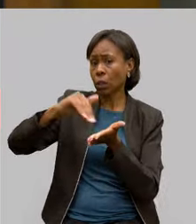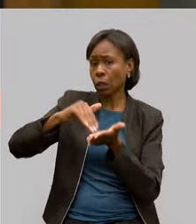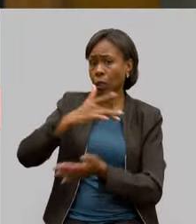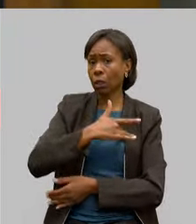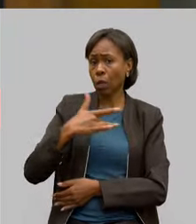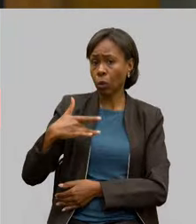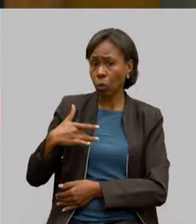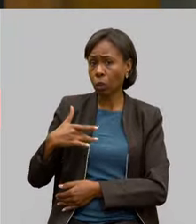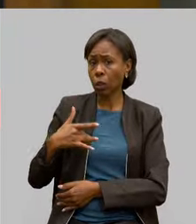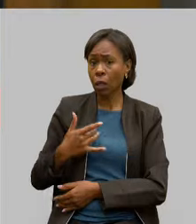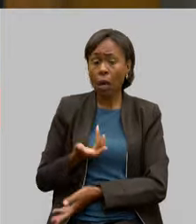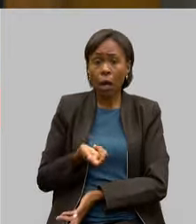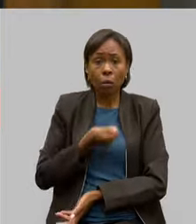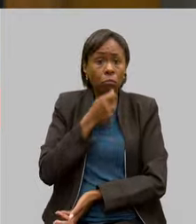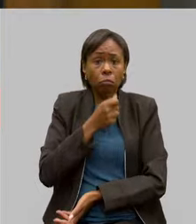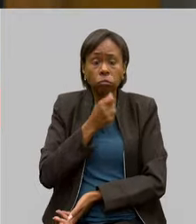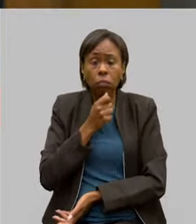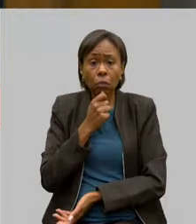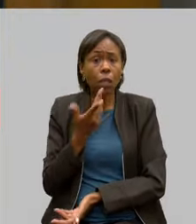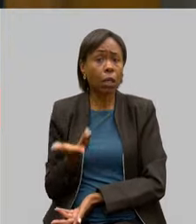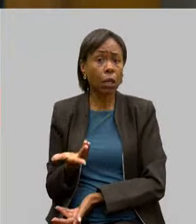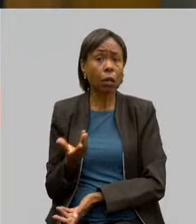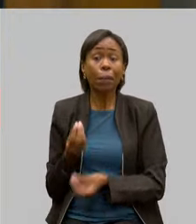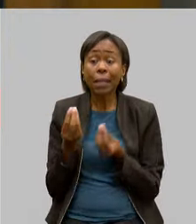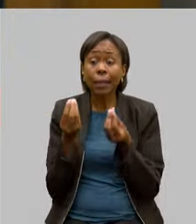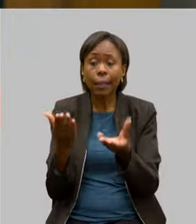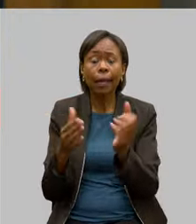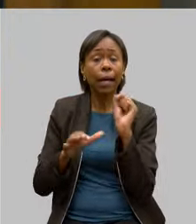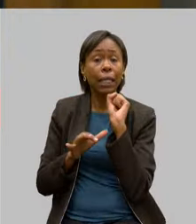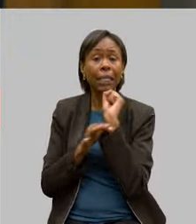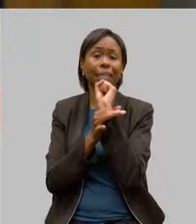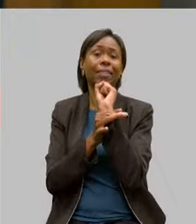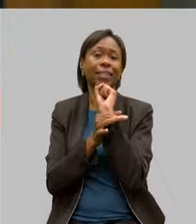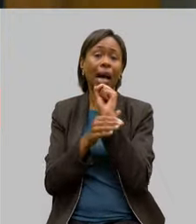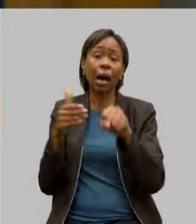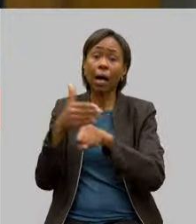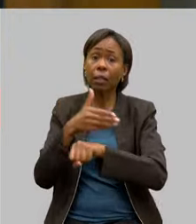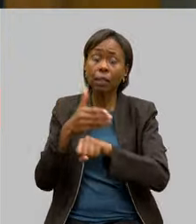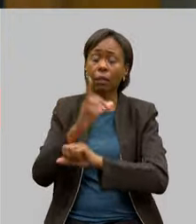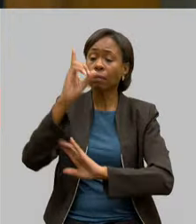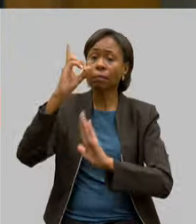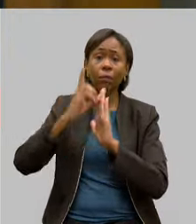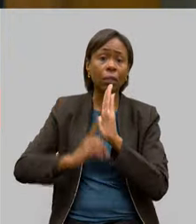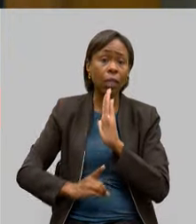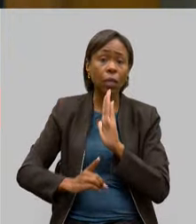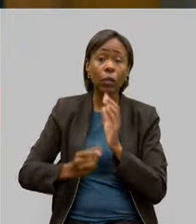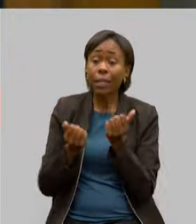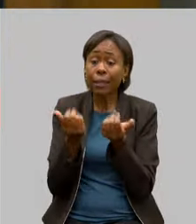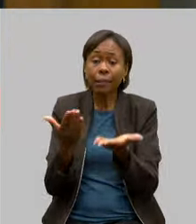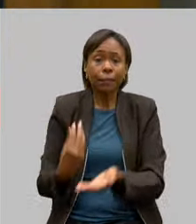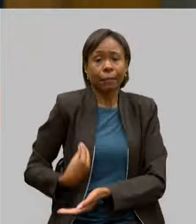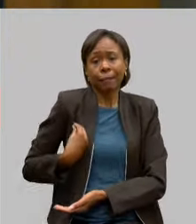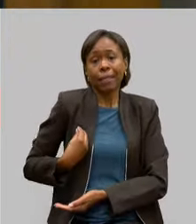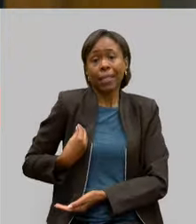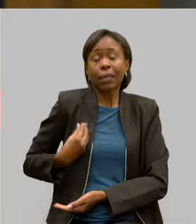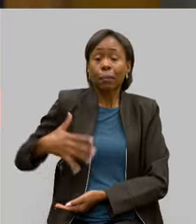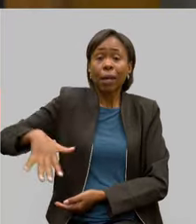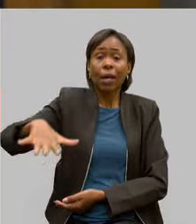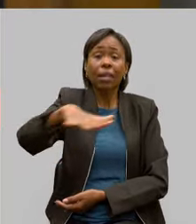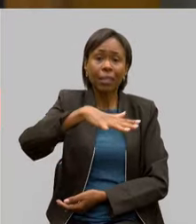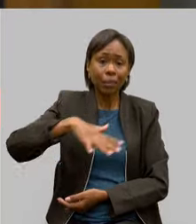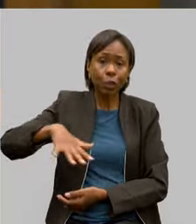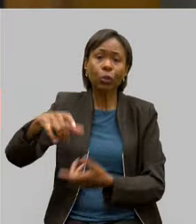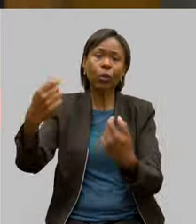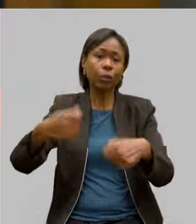Saúde na construção de garantir acesso direito e vida para essas pessoas que